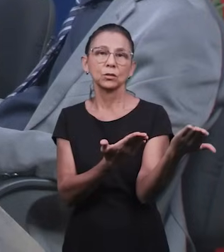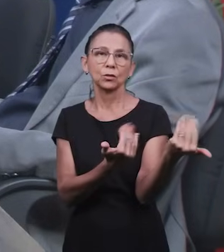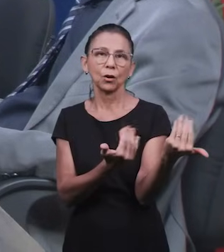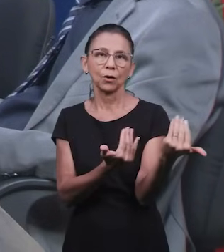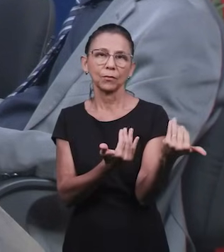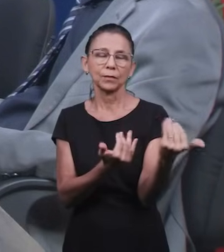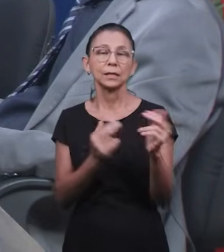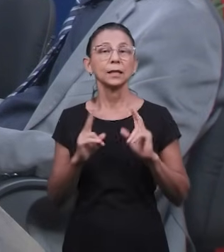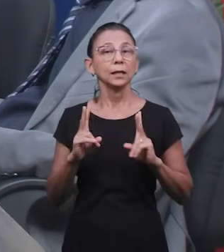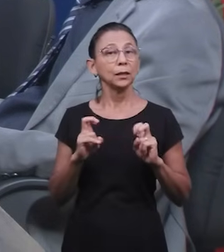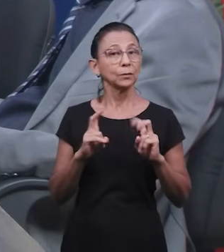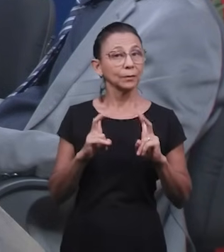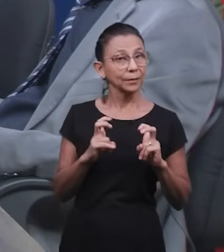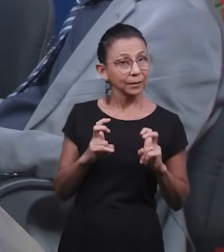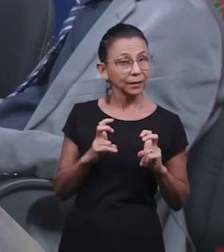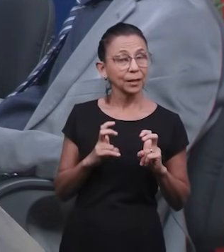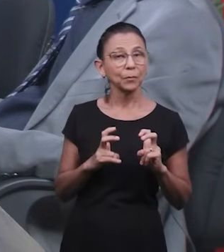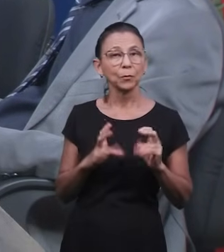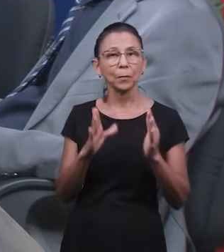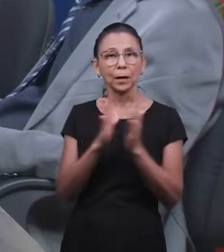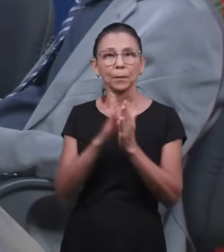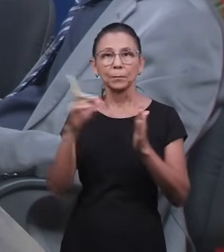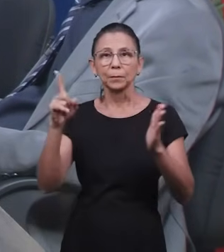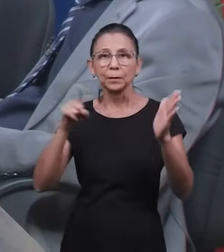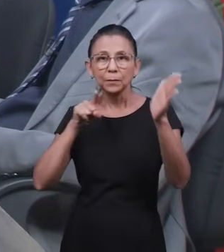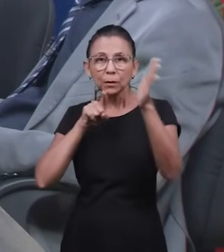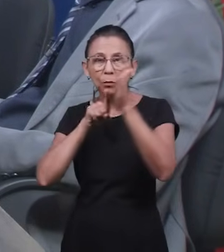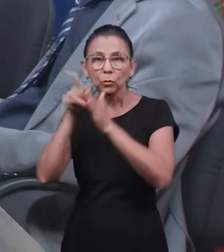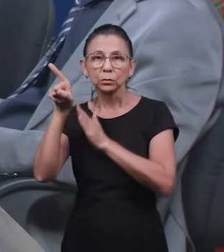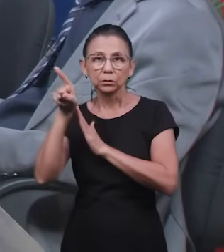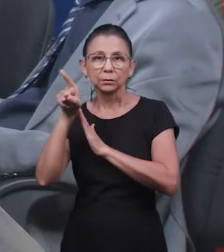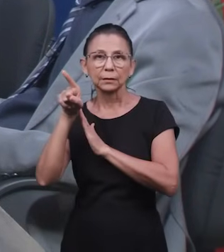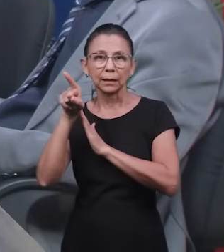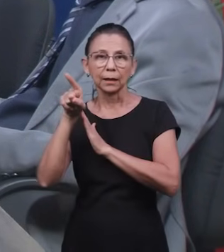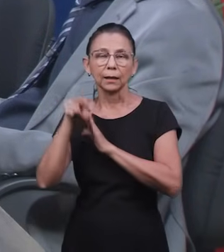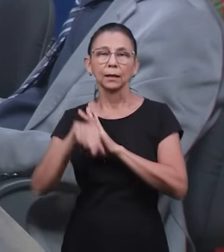que o tema foi consulta à palavra. Consulta à palavra.